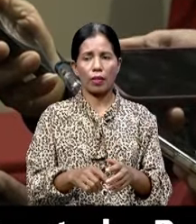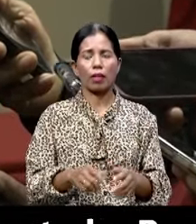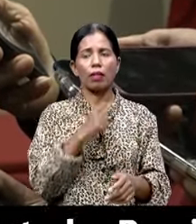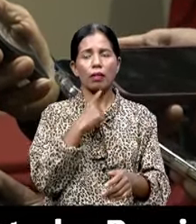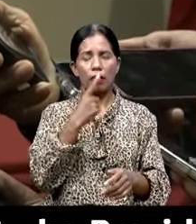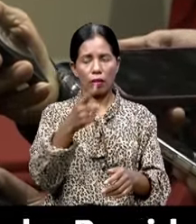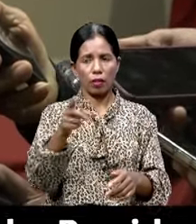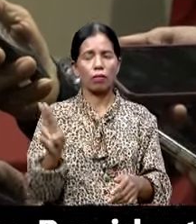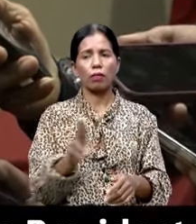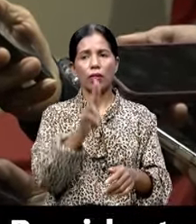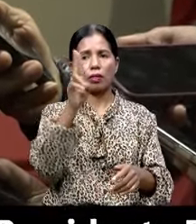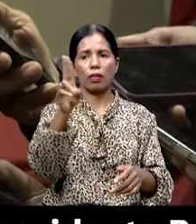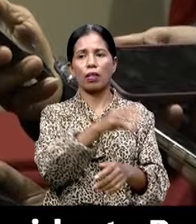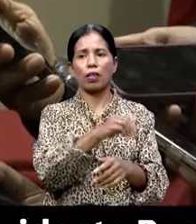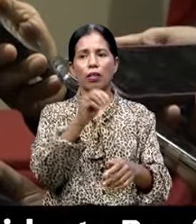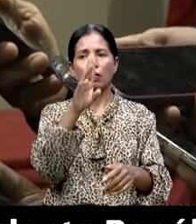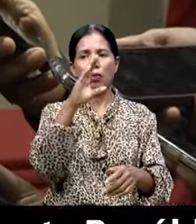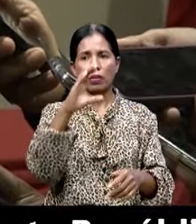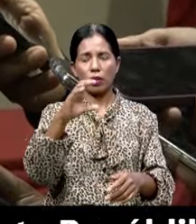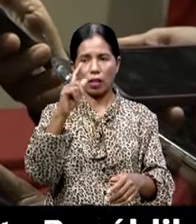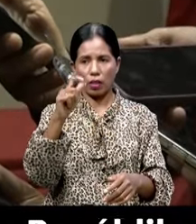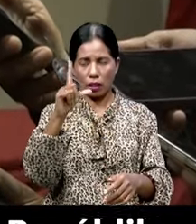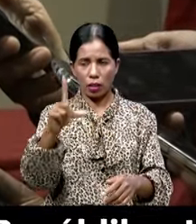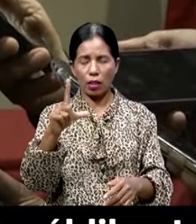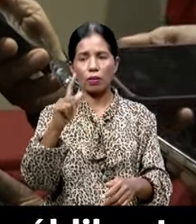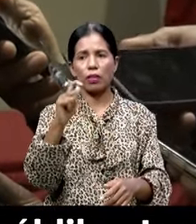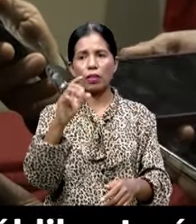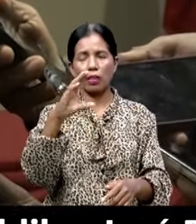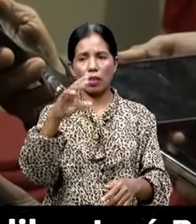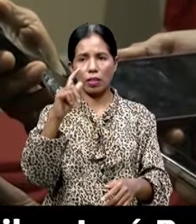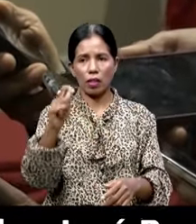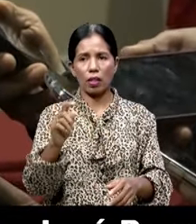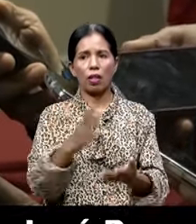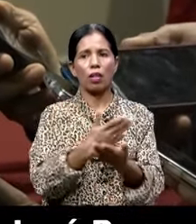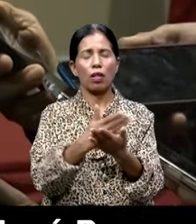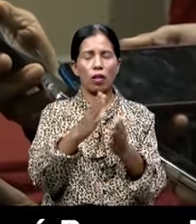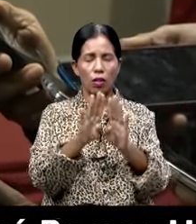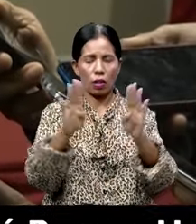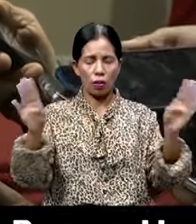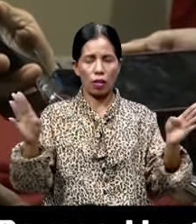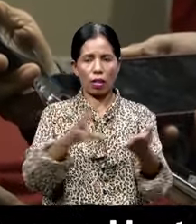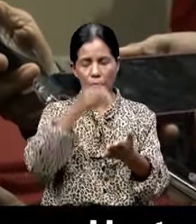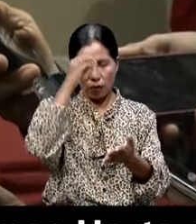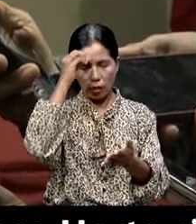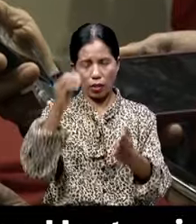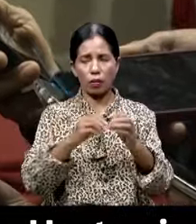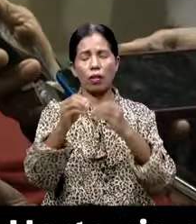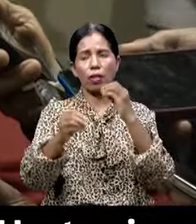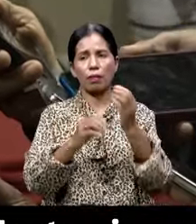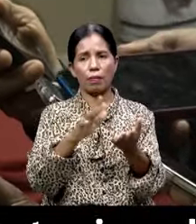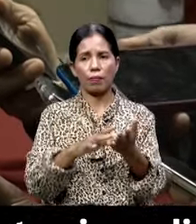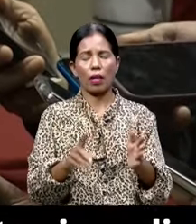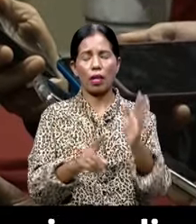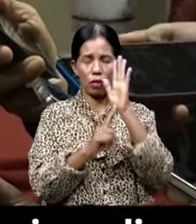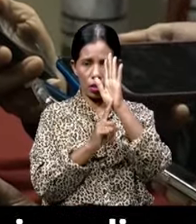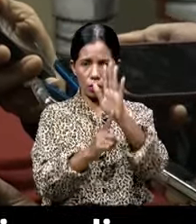na universidade temos os ateia também lo que curso de informagem. Mas ira nessa desafio do bami. A tua tudo